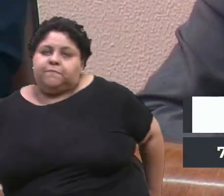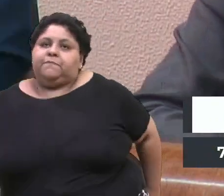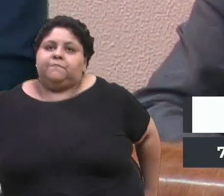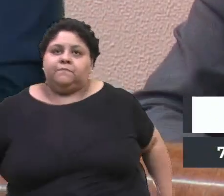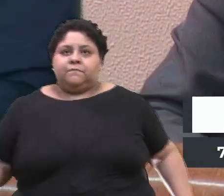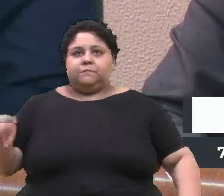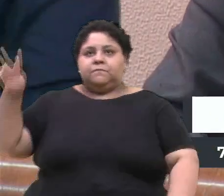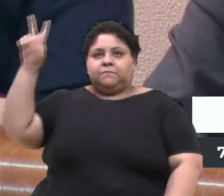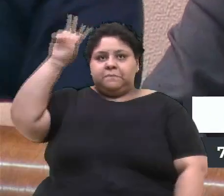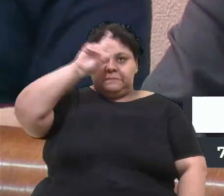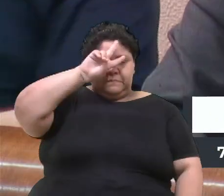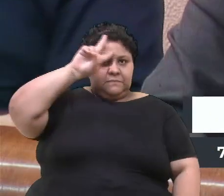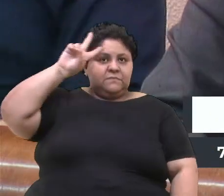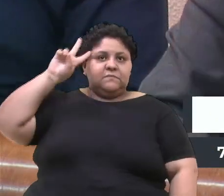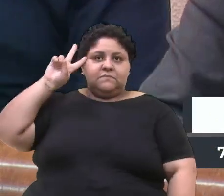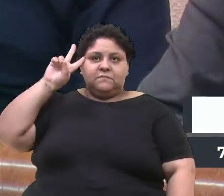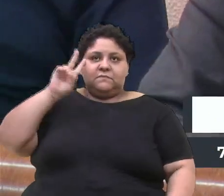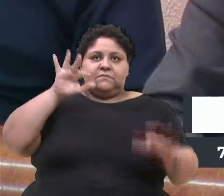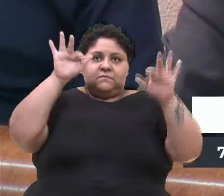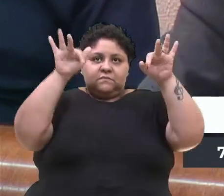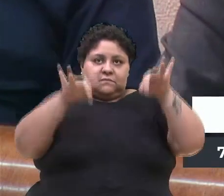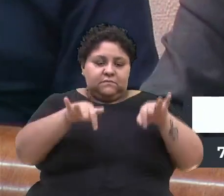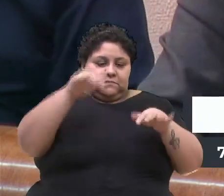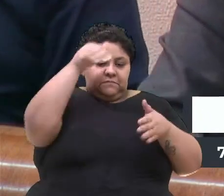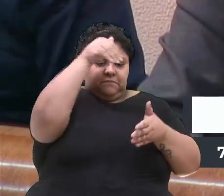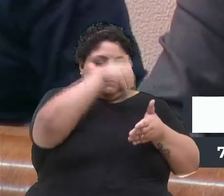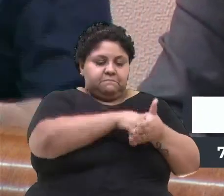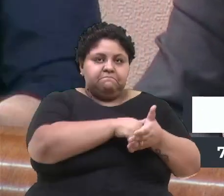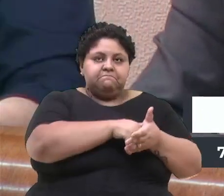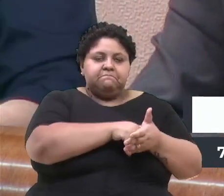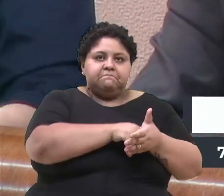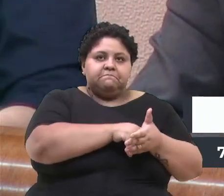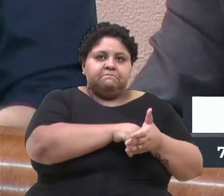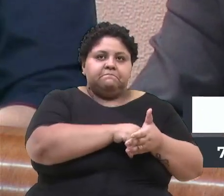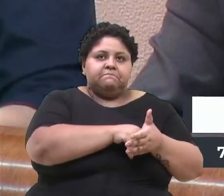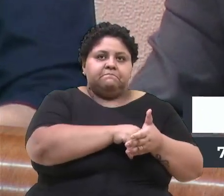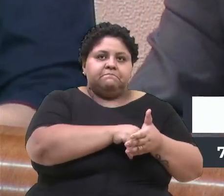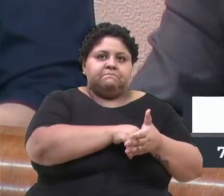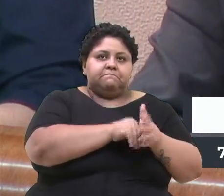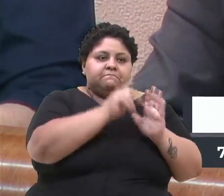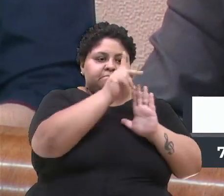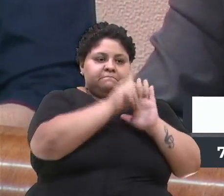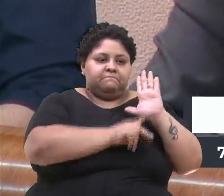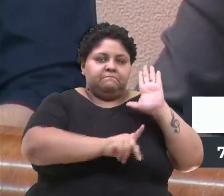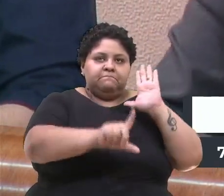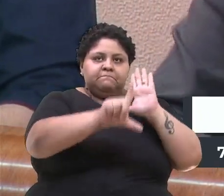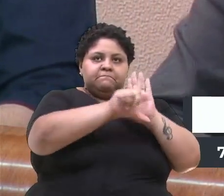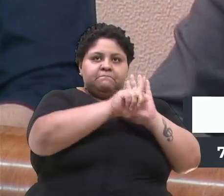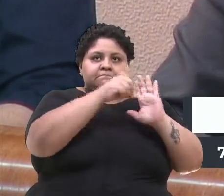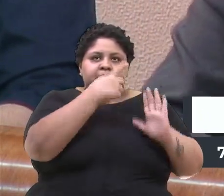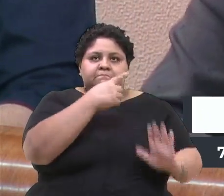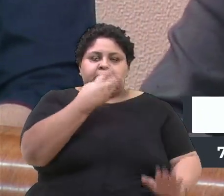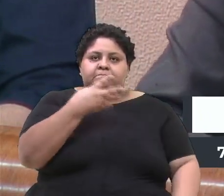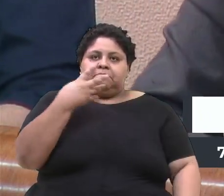favorável encerrado o registro dos votos encerrada a votação projeto de lei 148